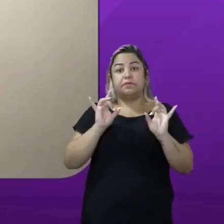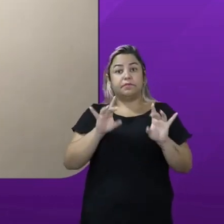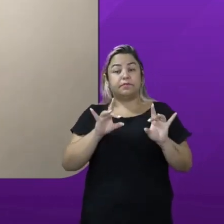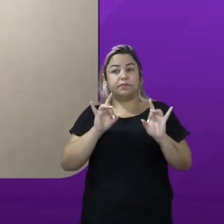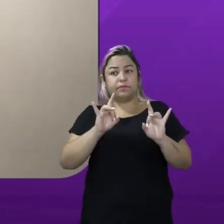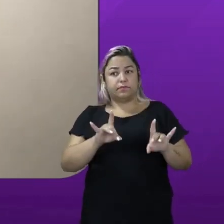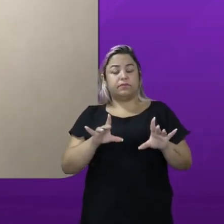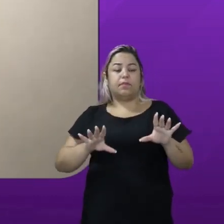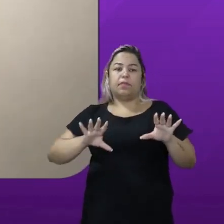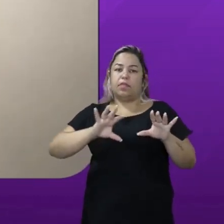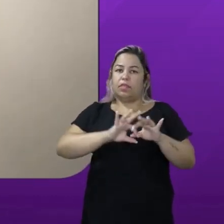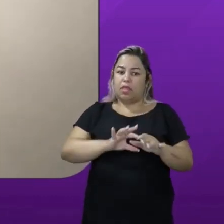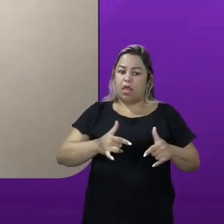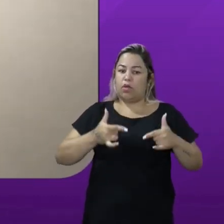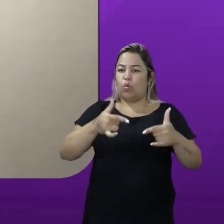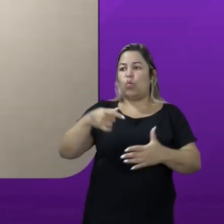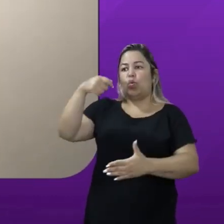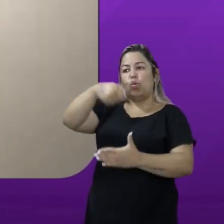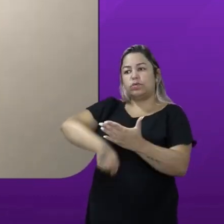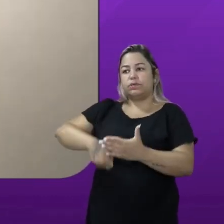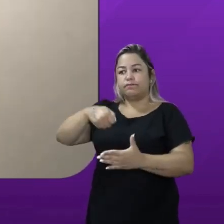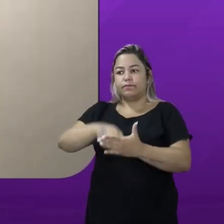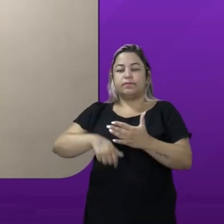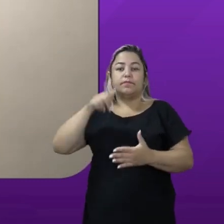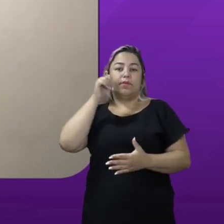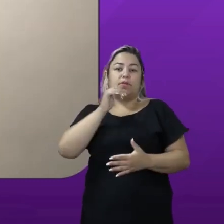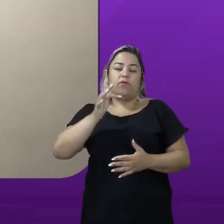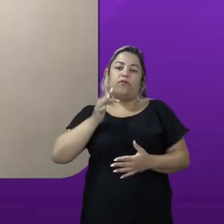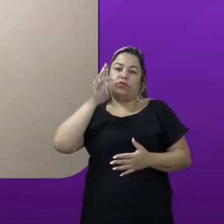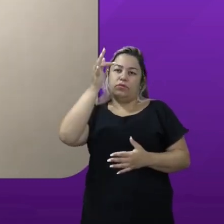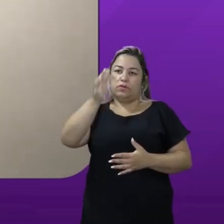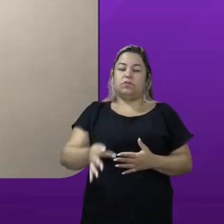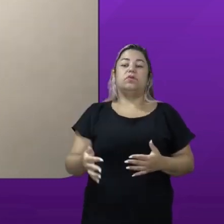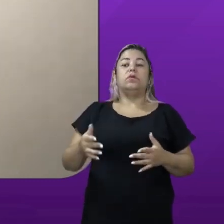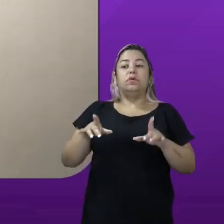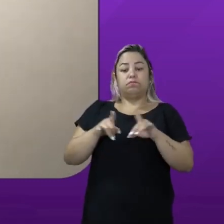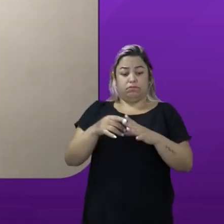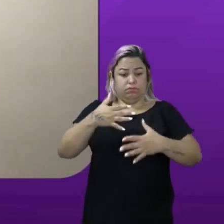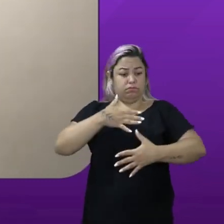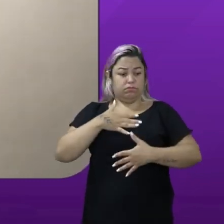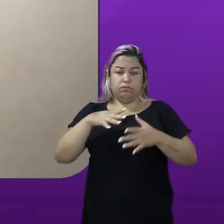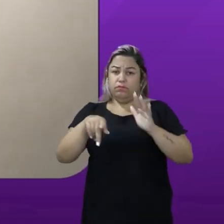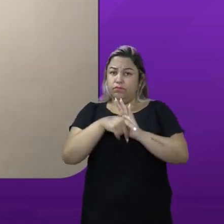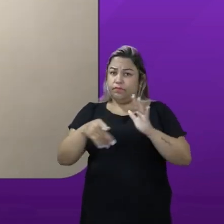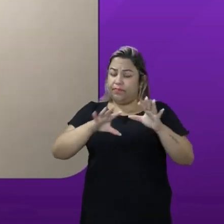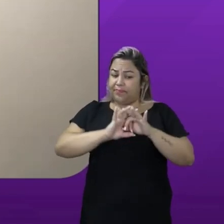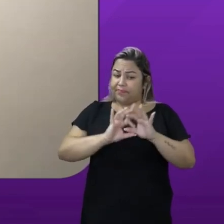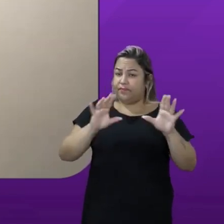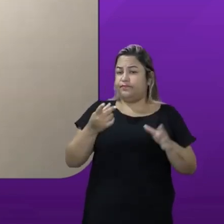travestis são aliadas na luta feminista, né, para um futuro com autonomia dos corpos, para um futuro com